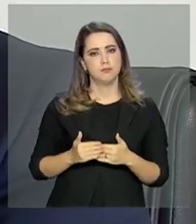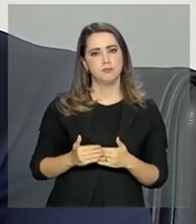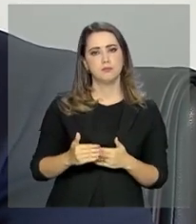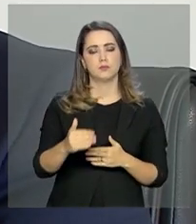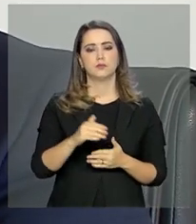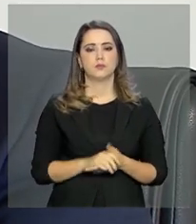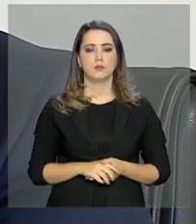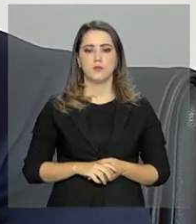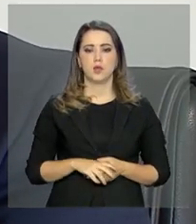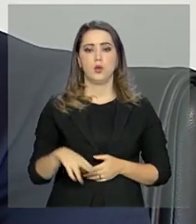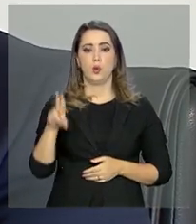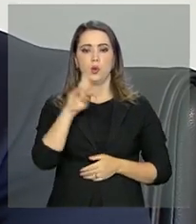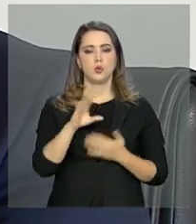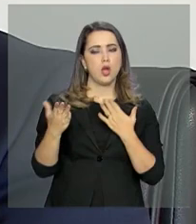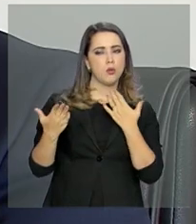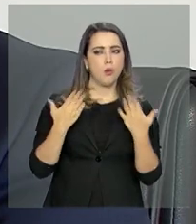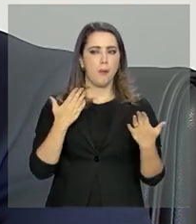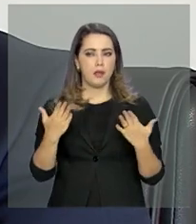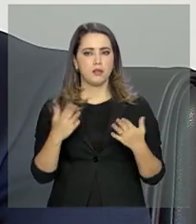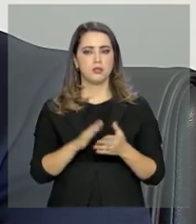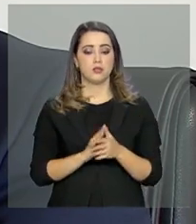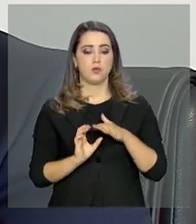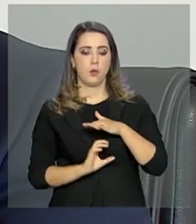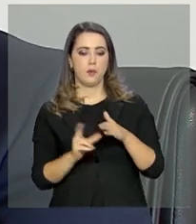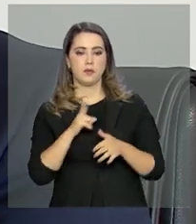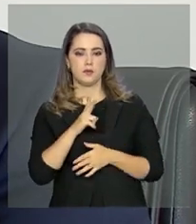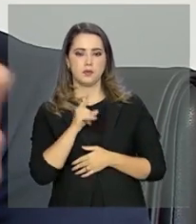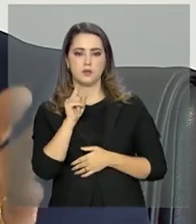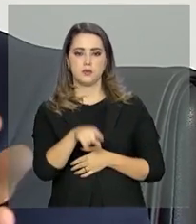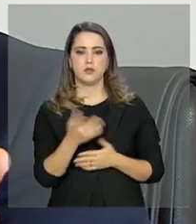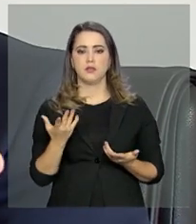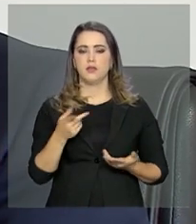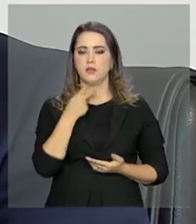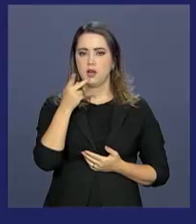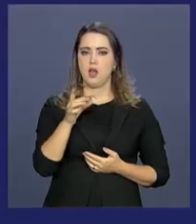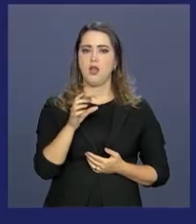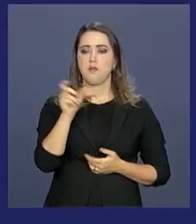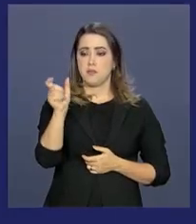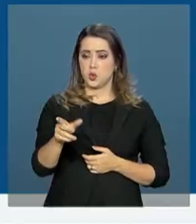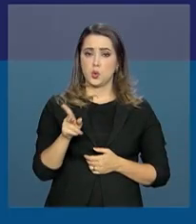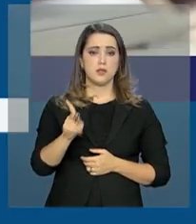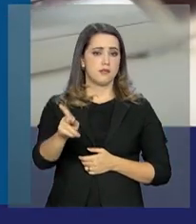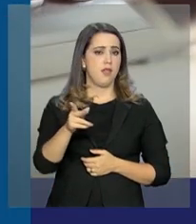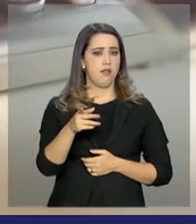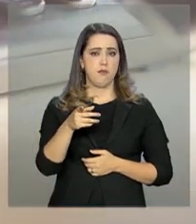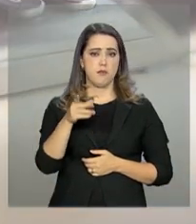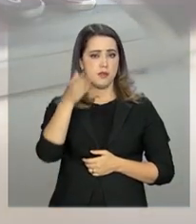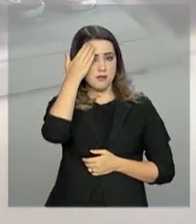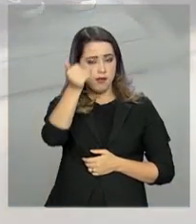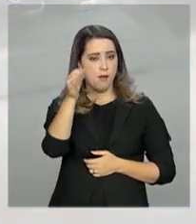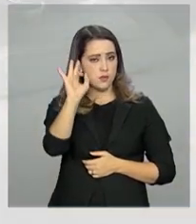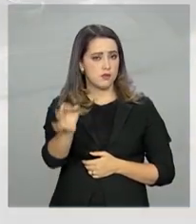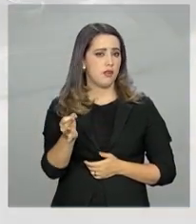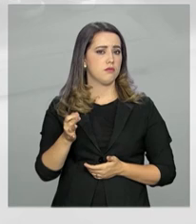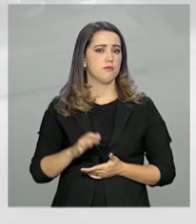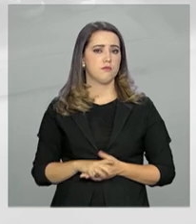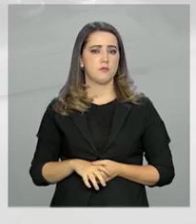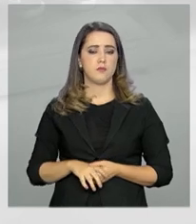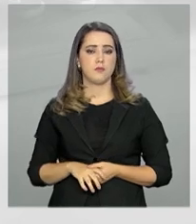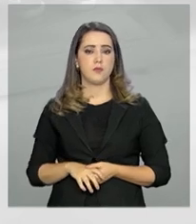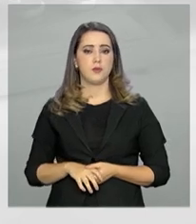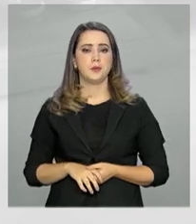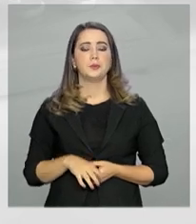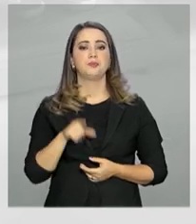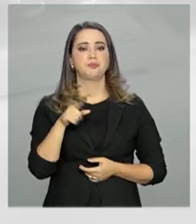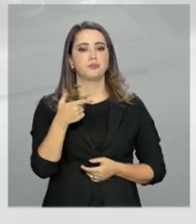utilizando fazendo um paralelo com a iniciativa privada é aquela máxima do cliente tem sempre razão em 2017 o disque 136